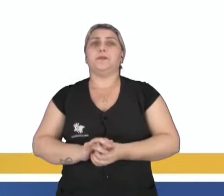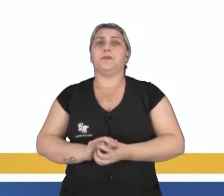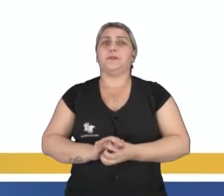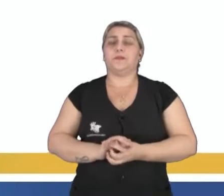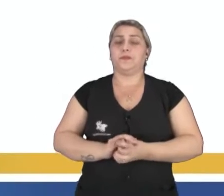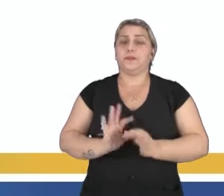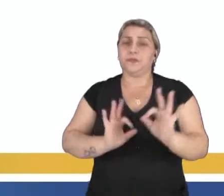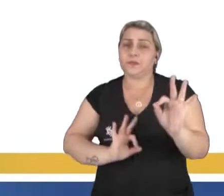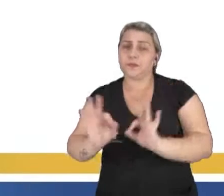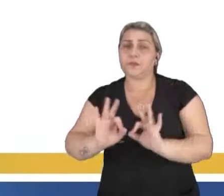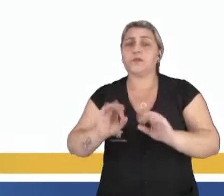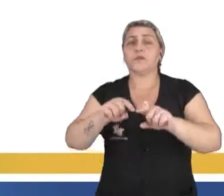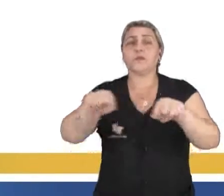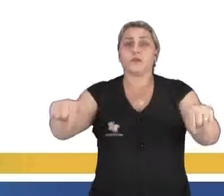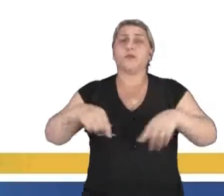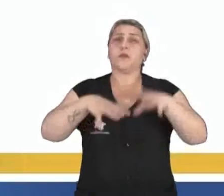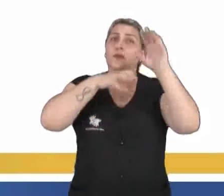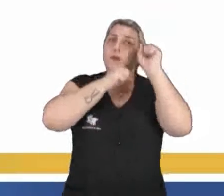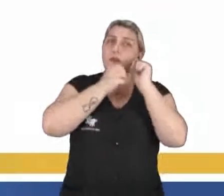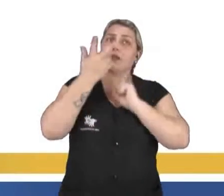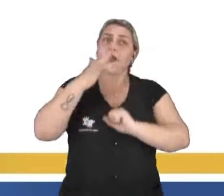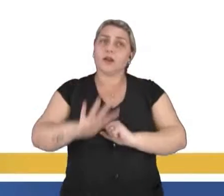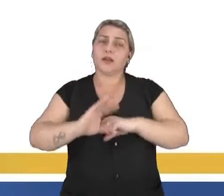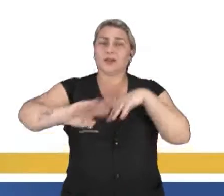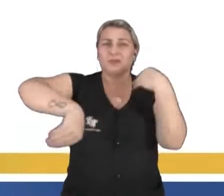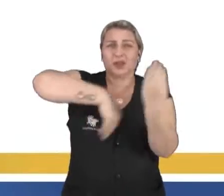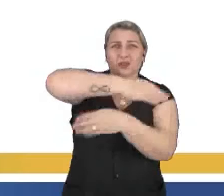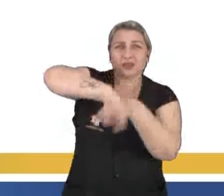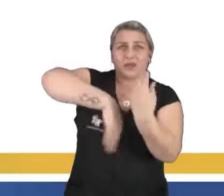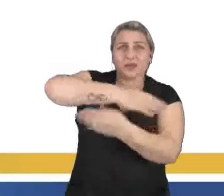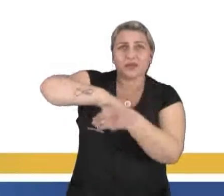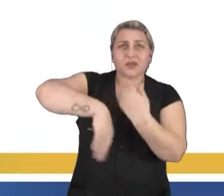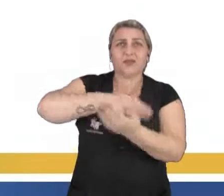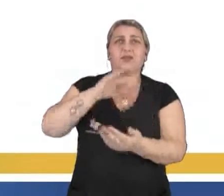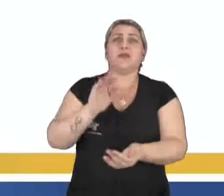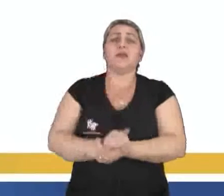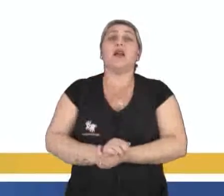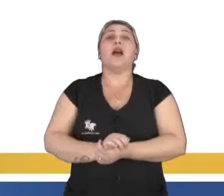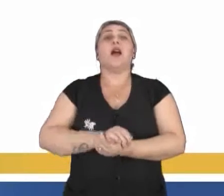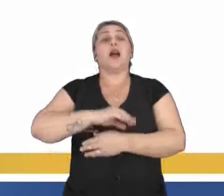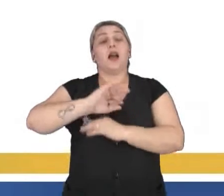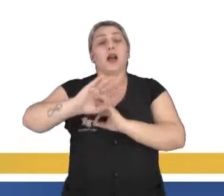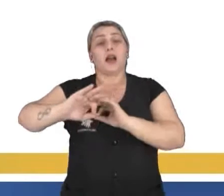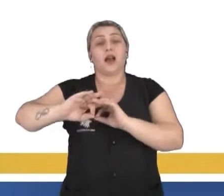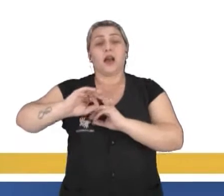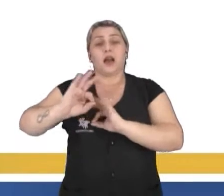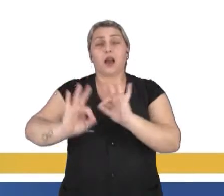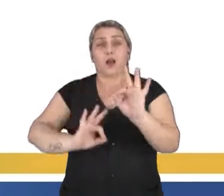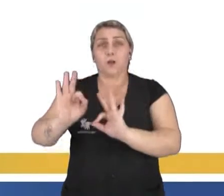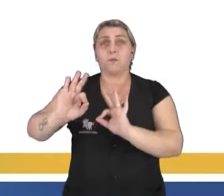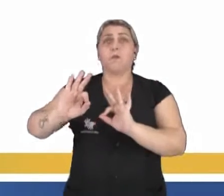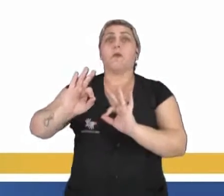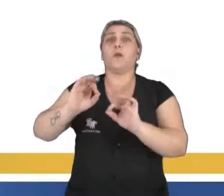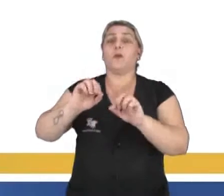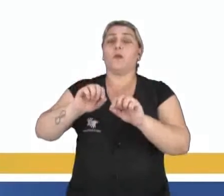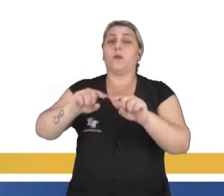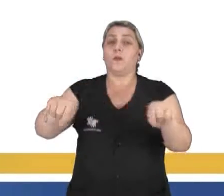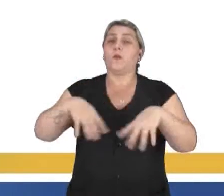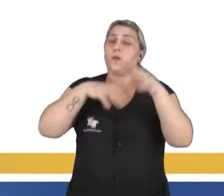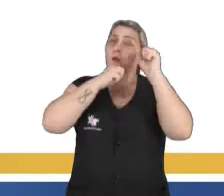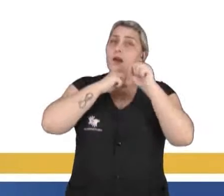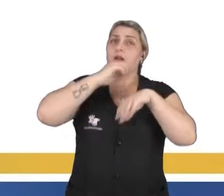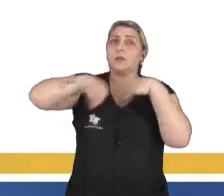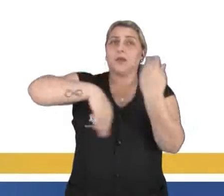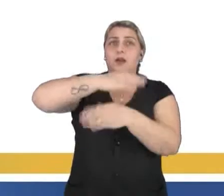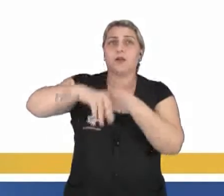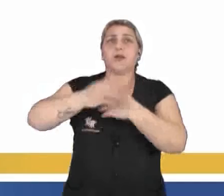arrumou o quarto que a criança bagunçou Arrumou o quarto bagunçado pela criança oração